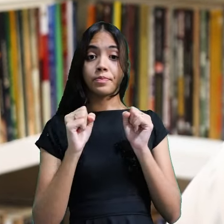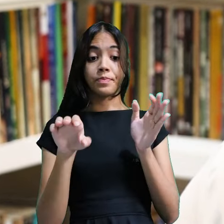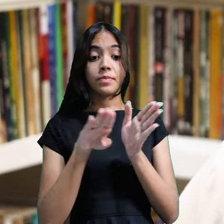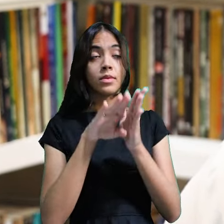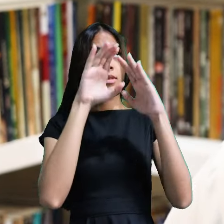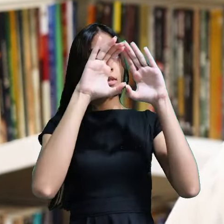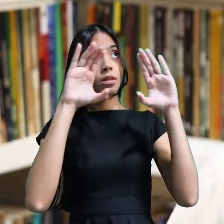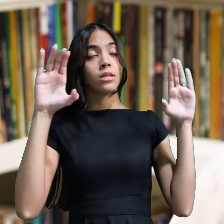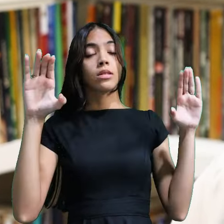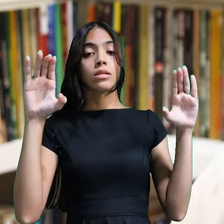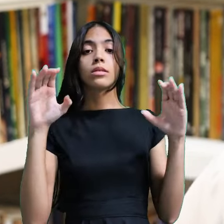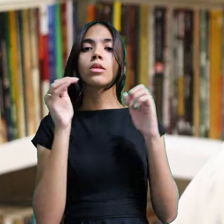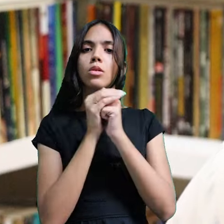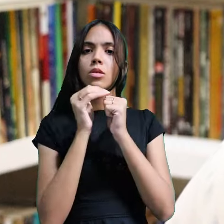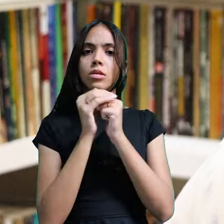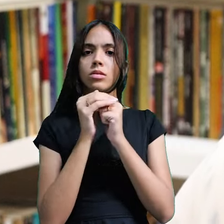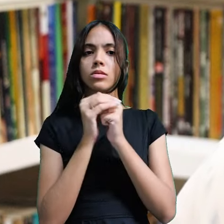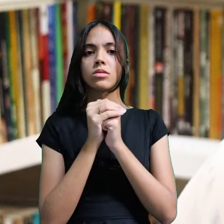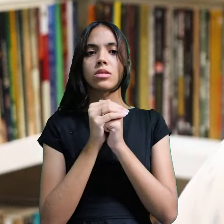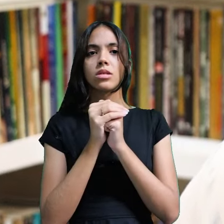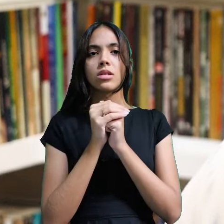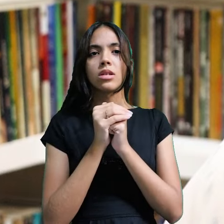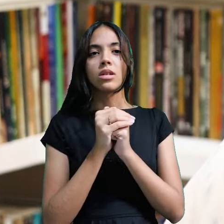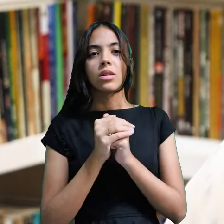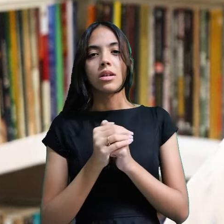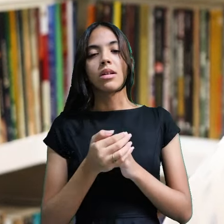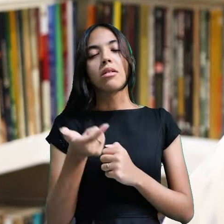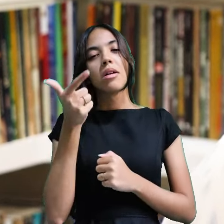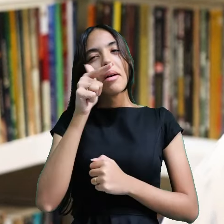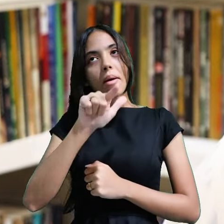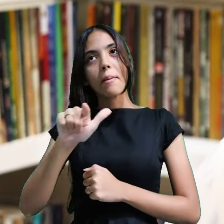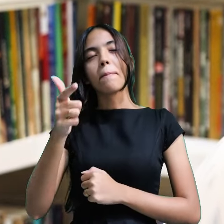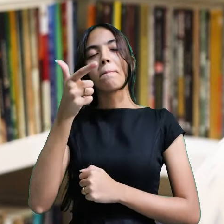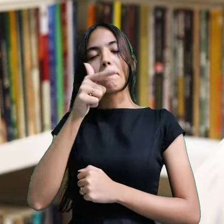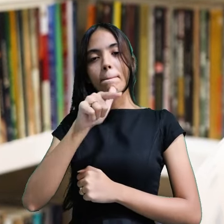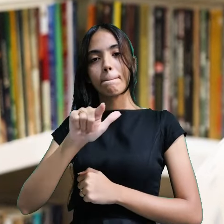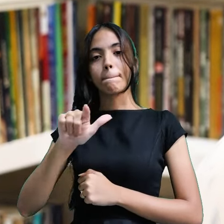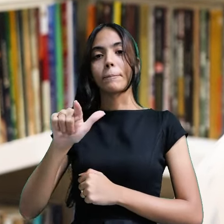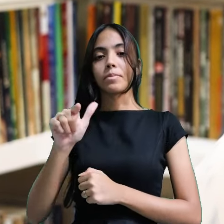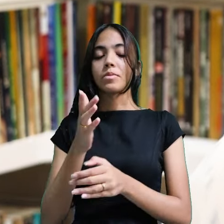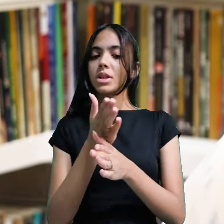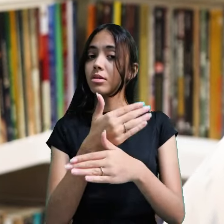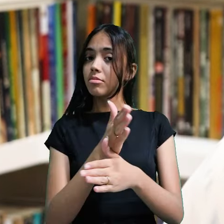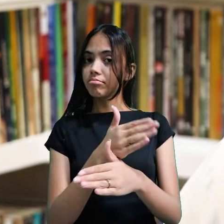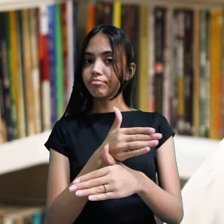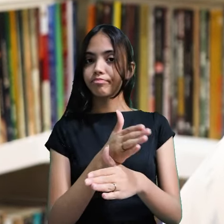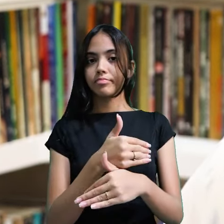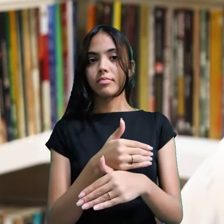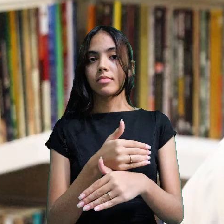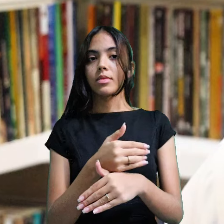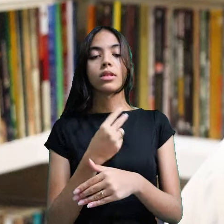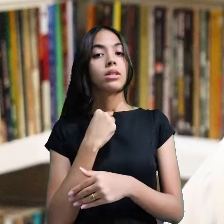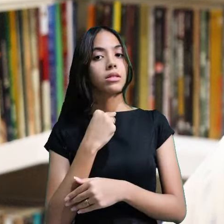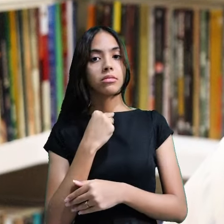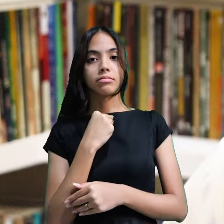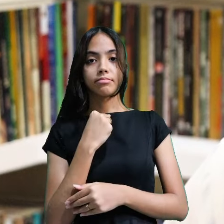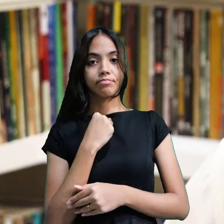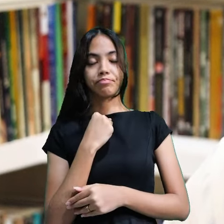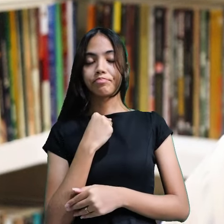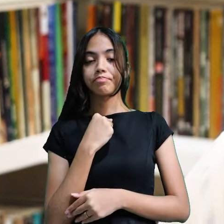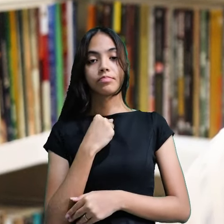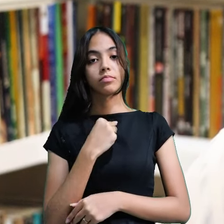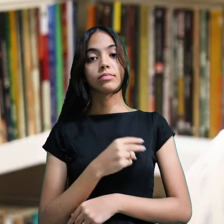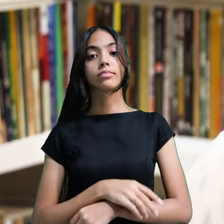modo, orações memorizadas são vãs repetições que não devem ter lugar na vida do